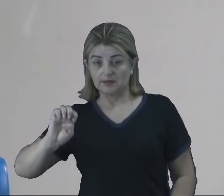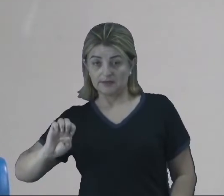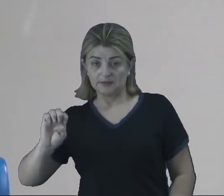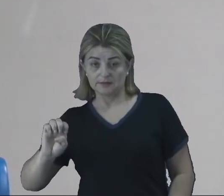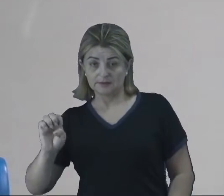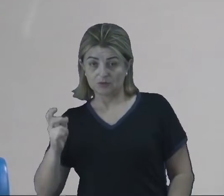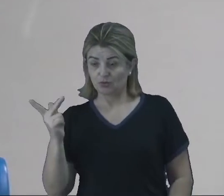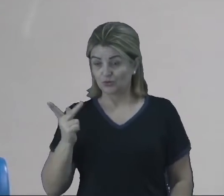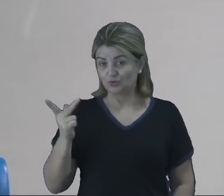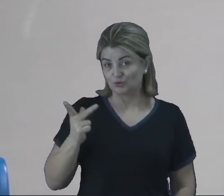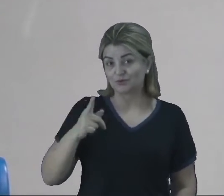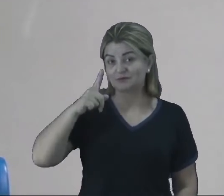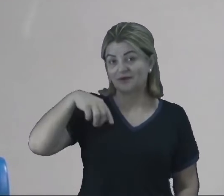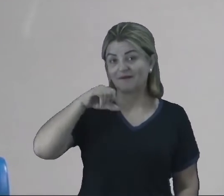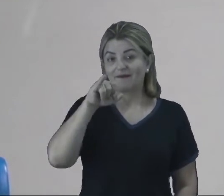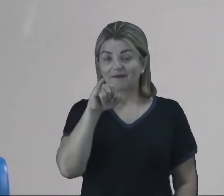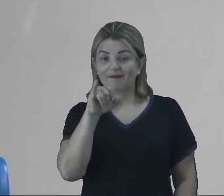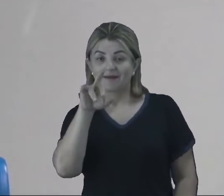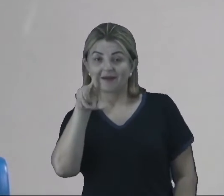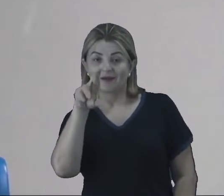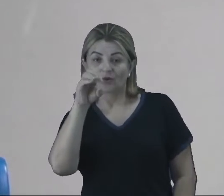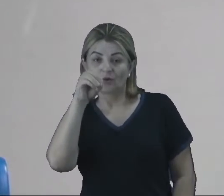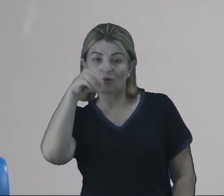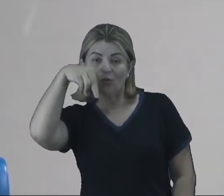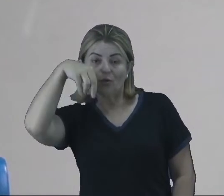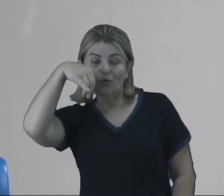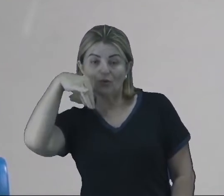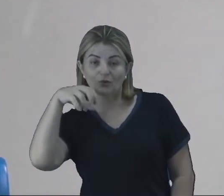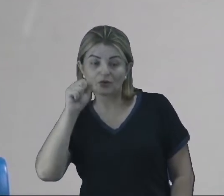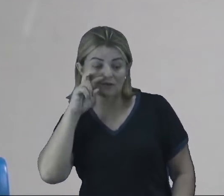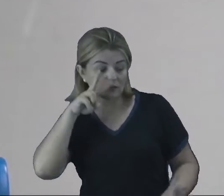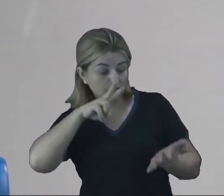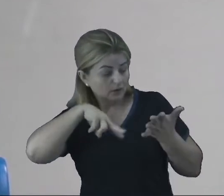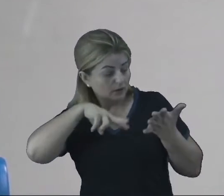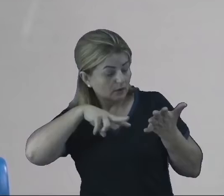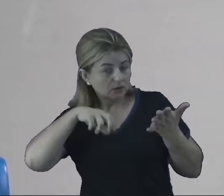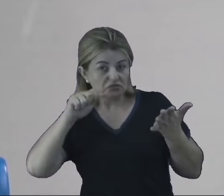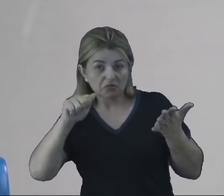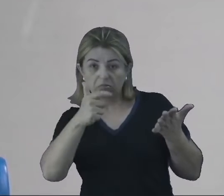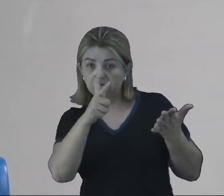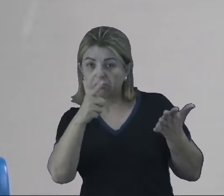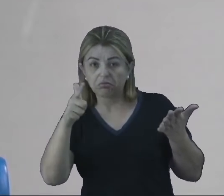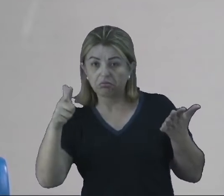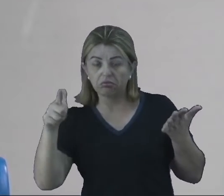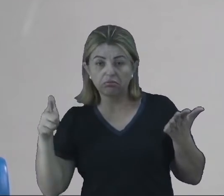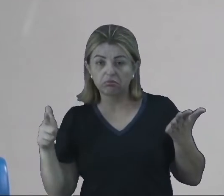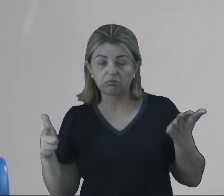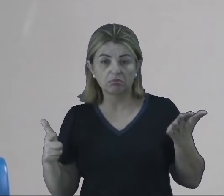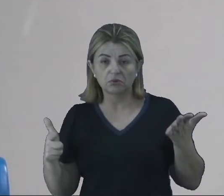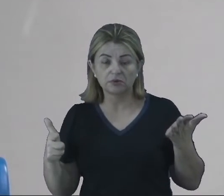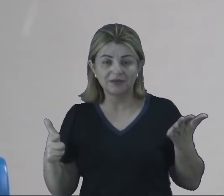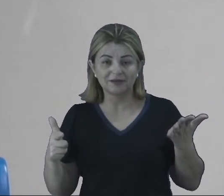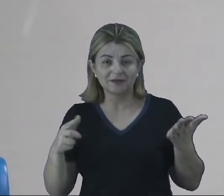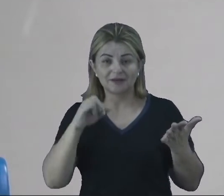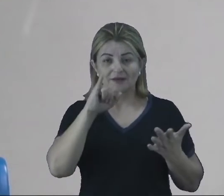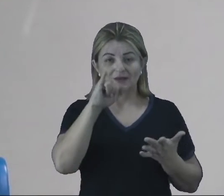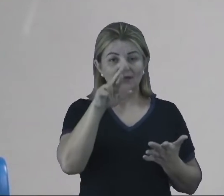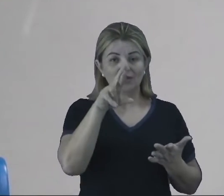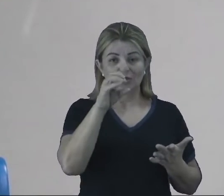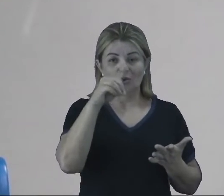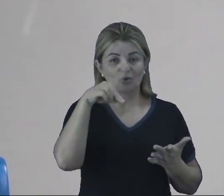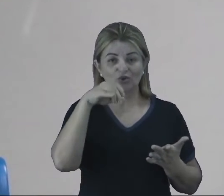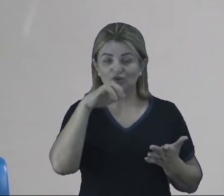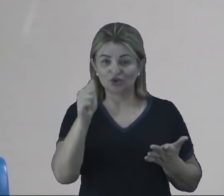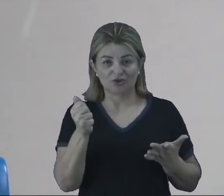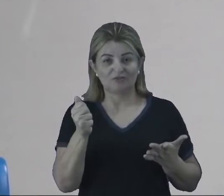Veja só a diferença. Isso te lembra algum momento histórico? Palmares? Sim, não é? E é isso mesmo. Quando ele